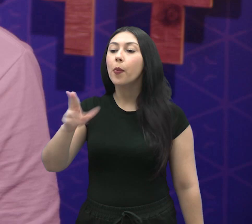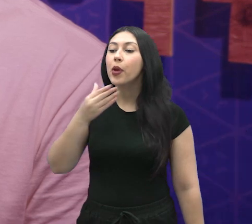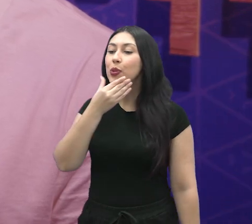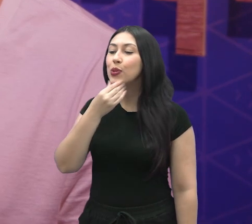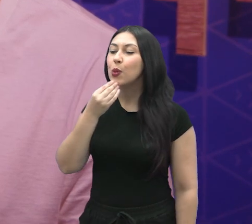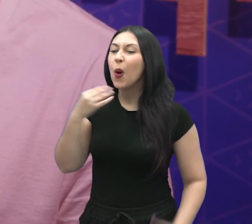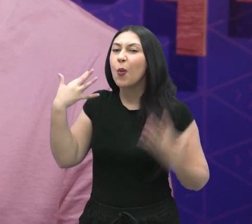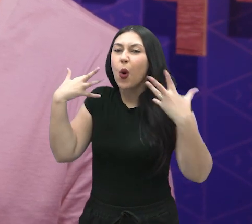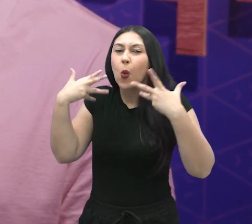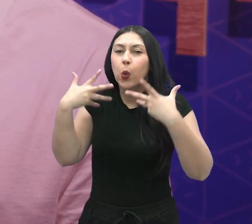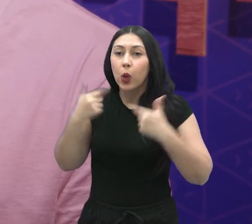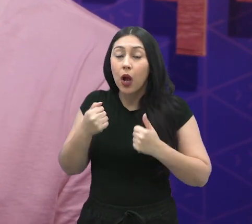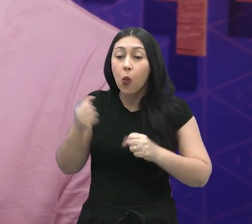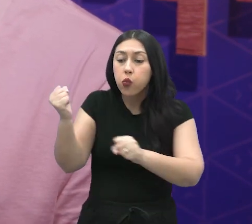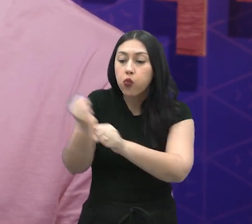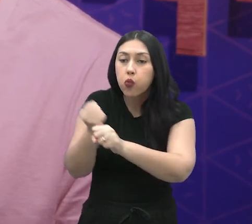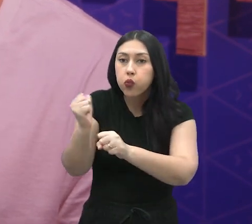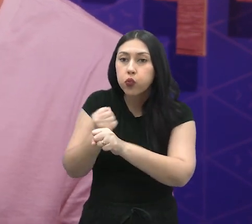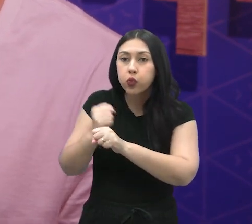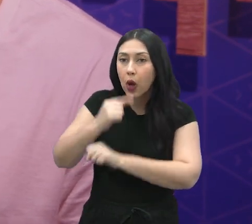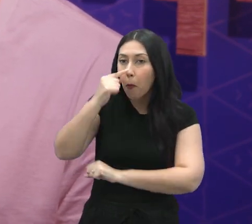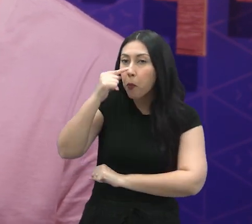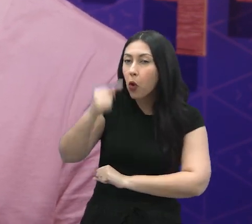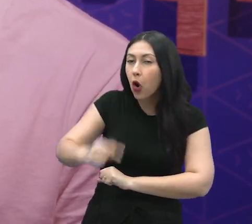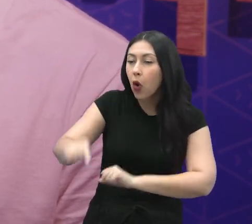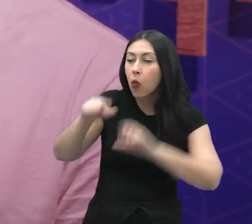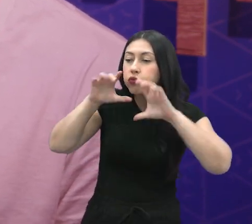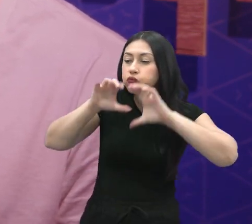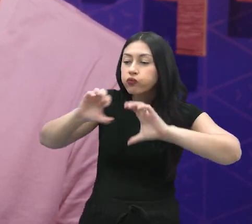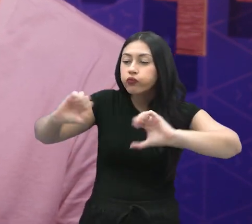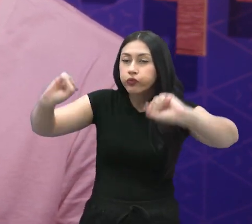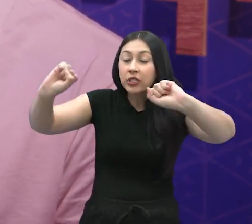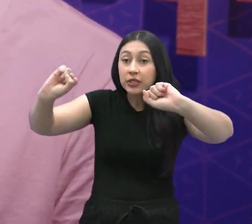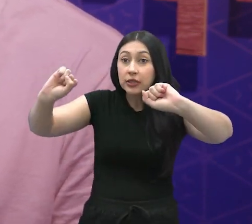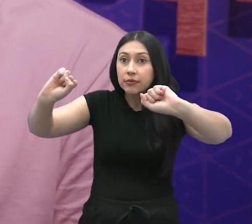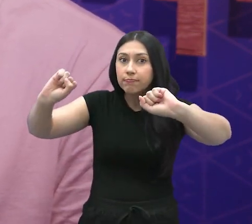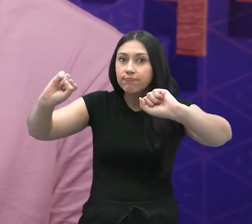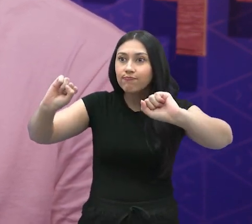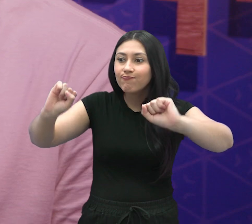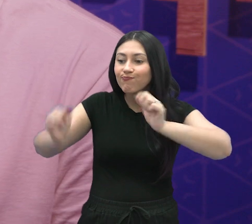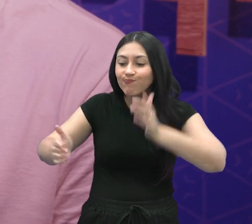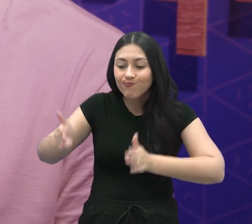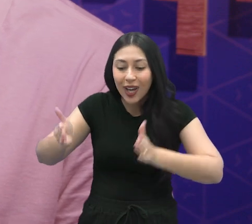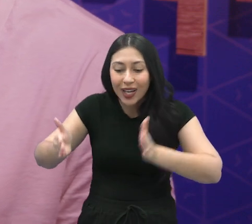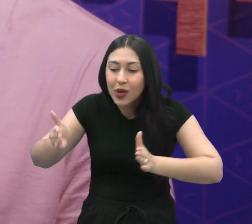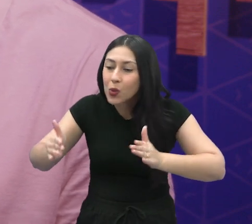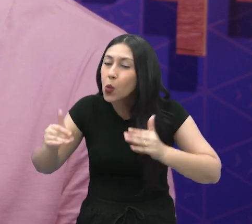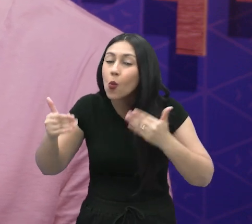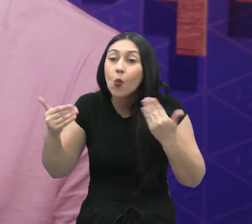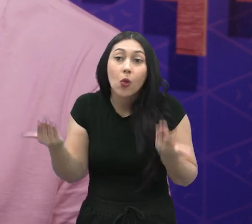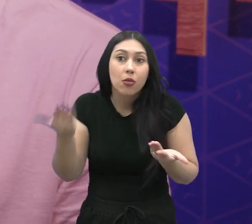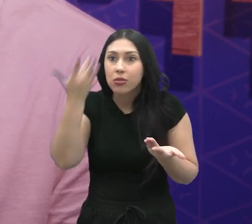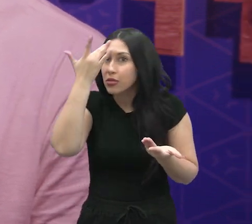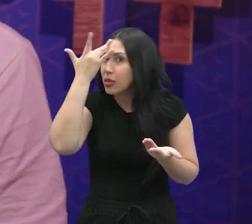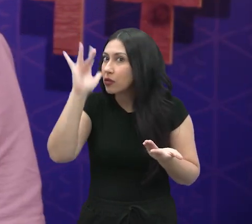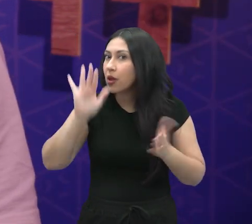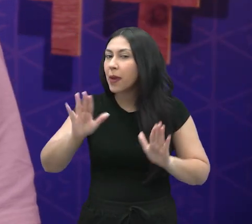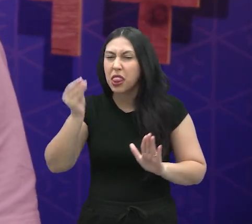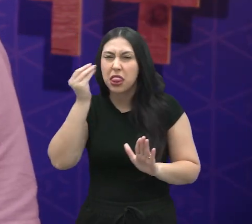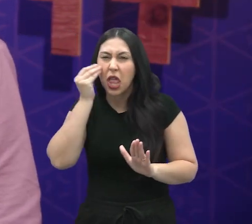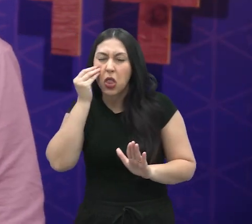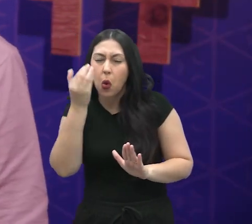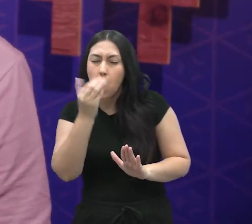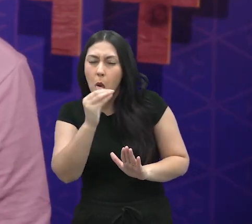o Homem-Leão, que é feita em marfim. Não se sabe exatamente que período, mas pela testagem